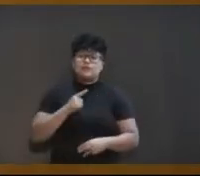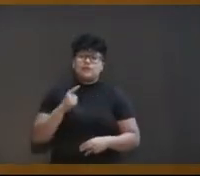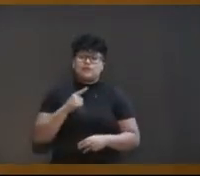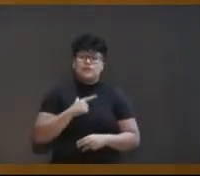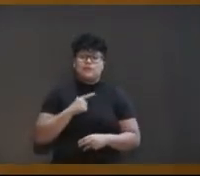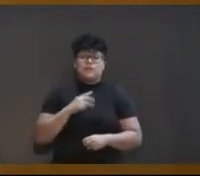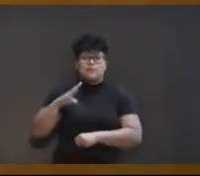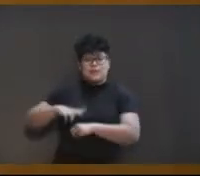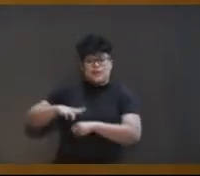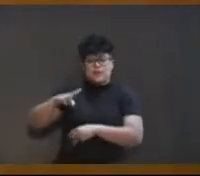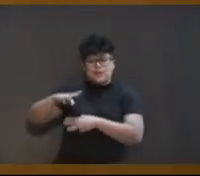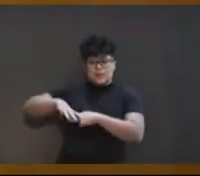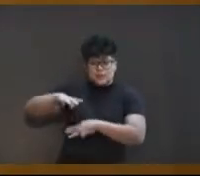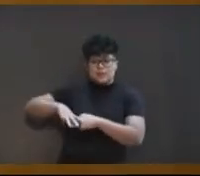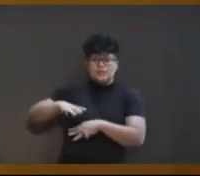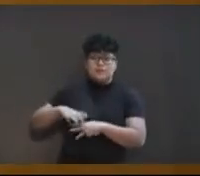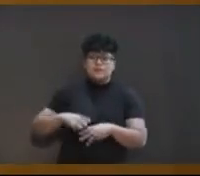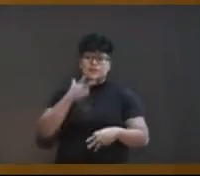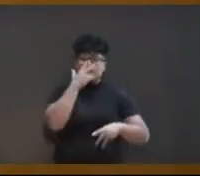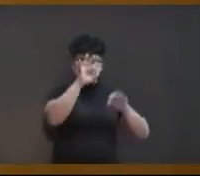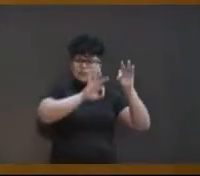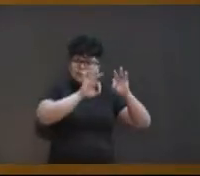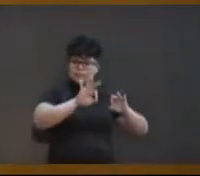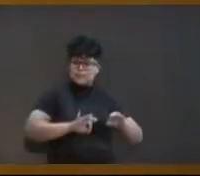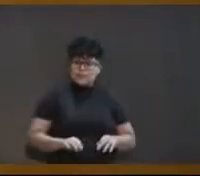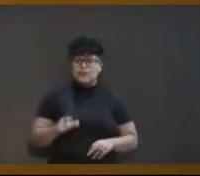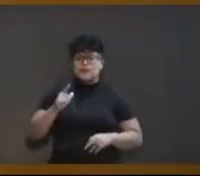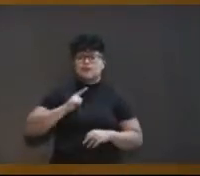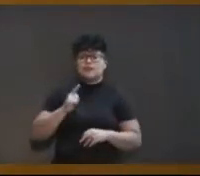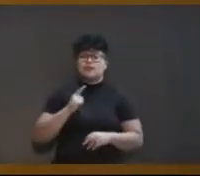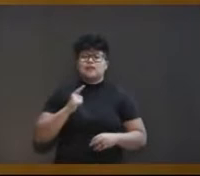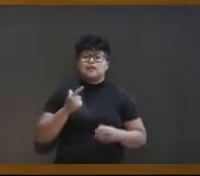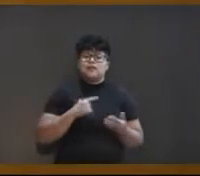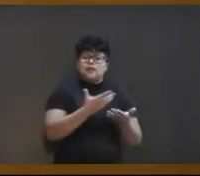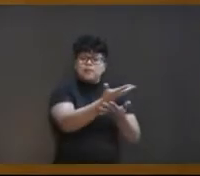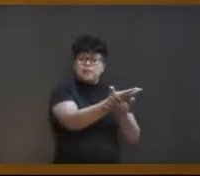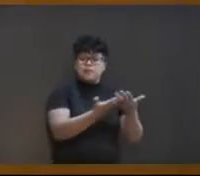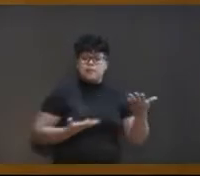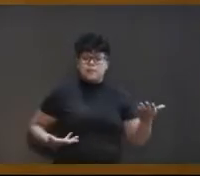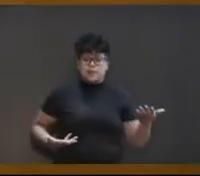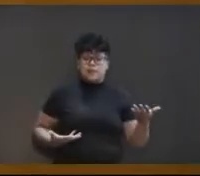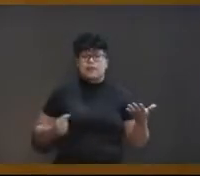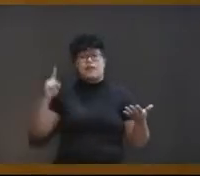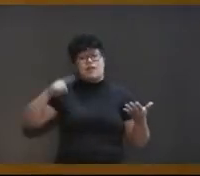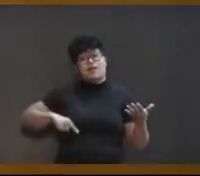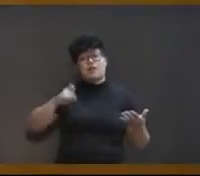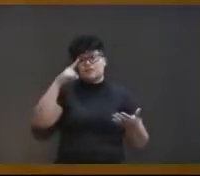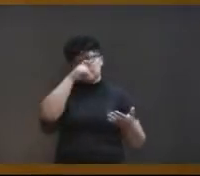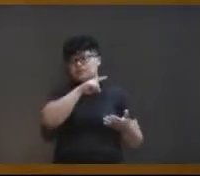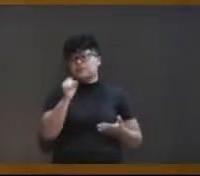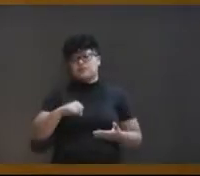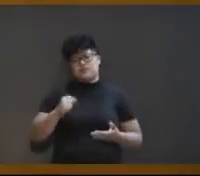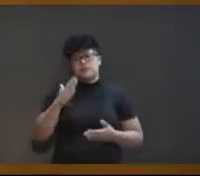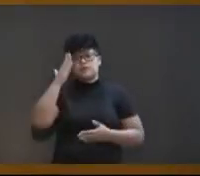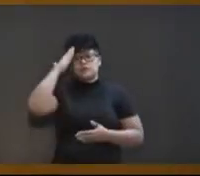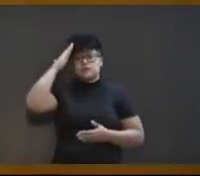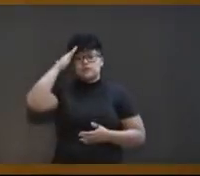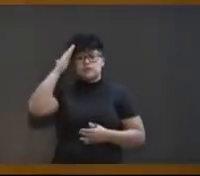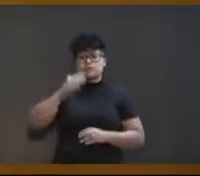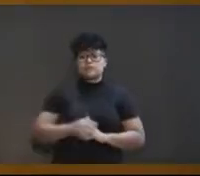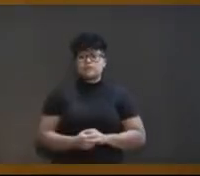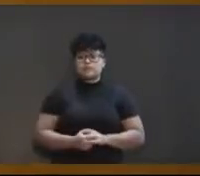refinada para muitos né Nós vimos relatos aqui Para muitos é um pouco complicado é muito